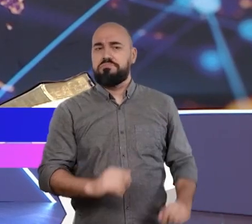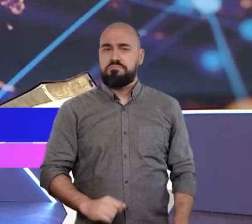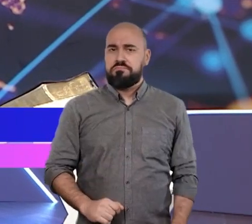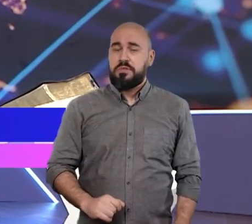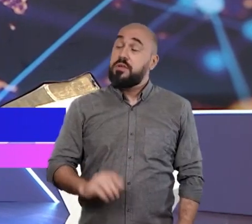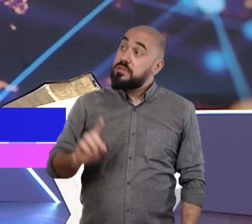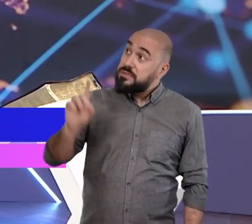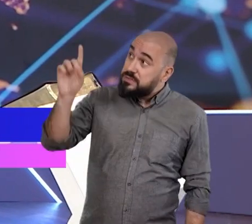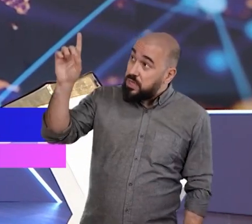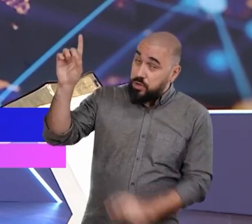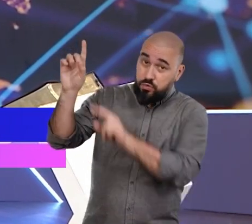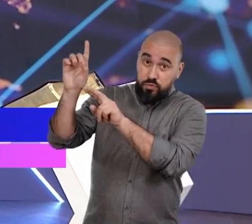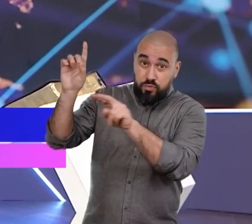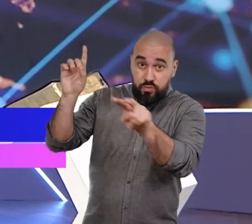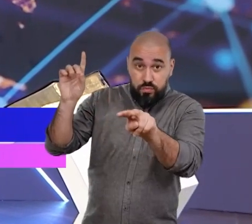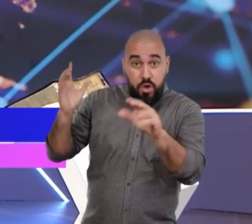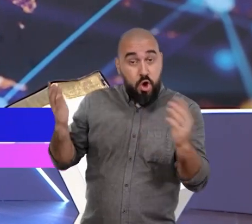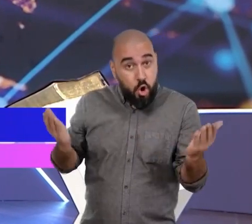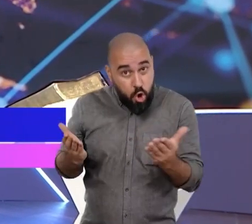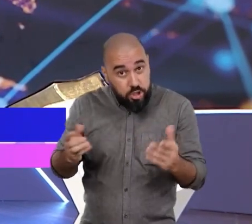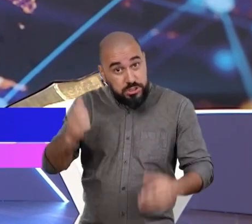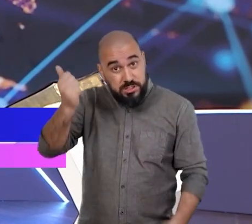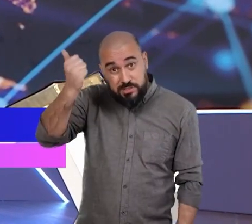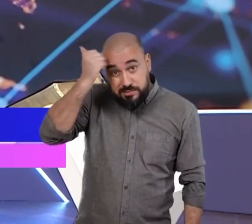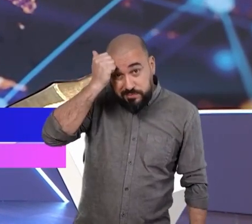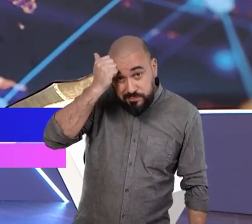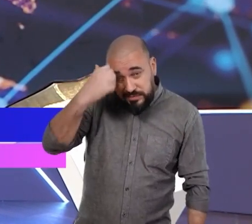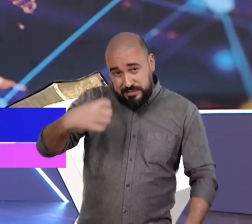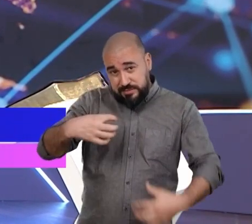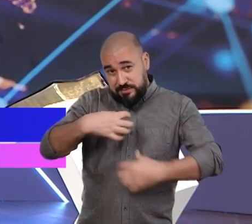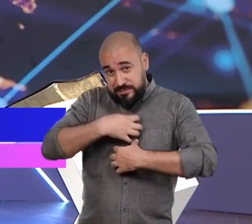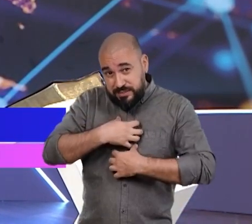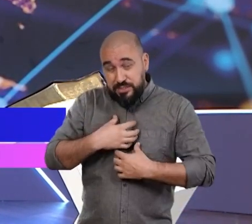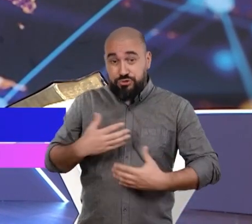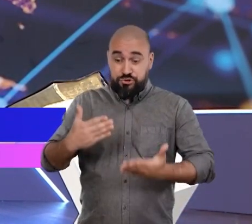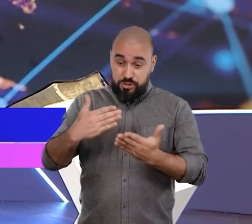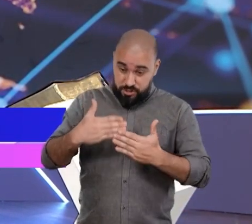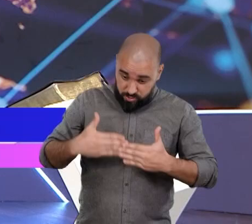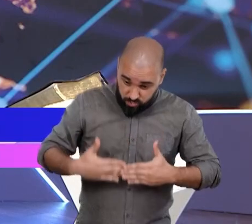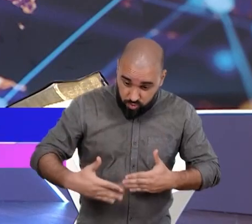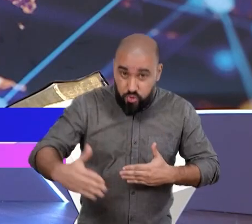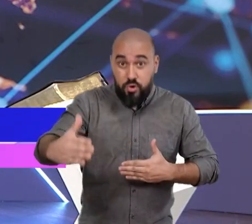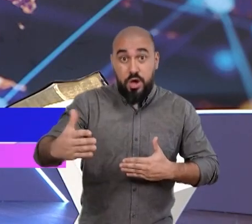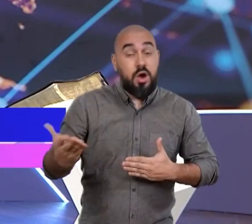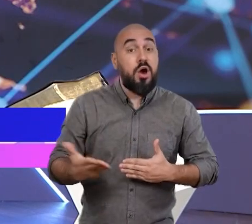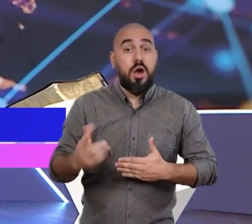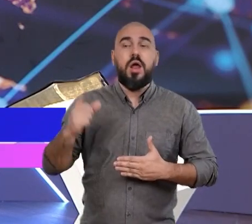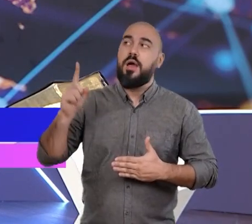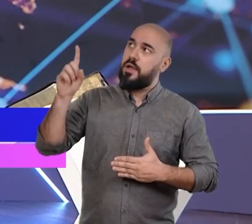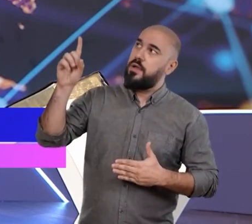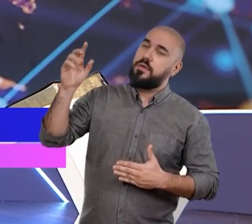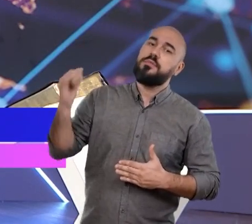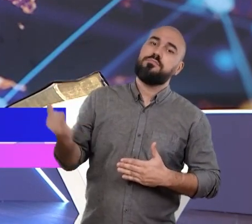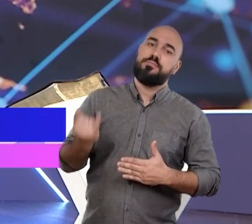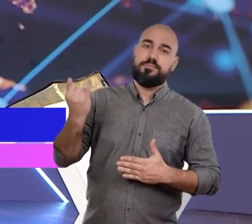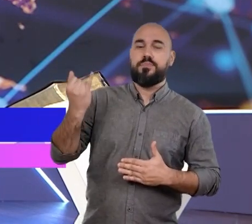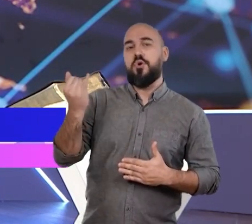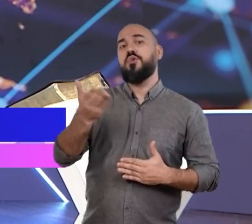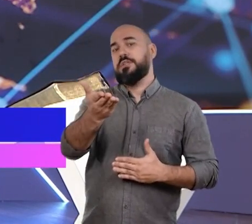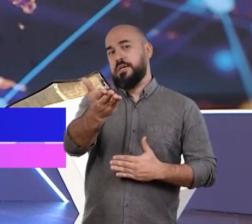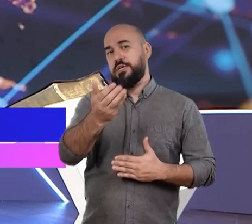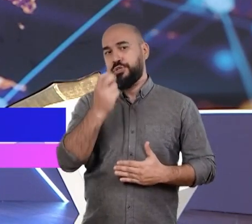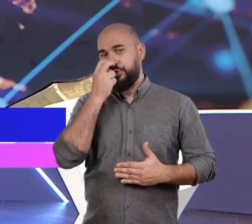o que importa é o seu presente. É o que você vai fazer a partir de agora. É